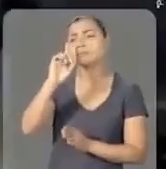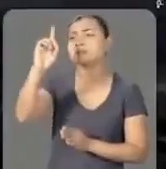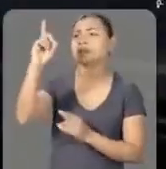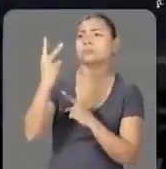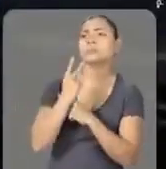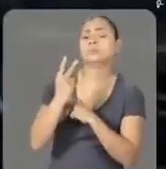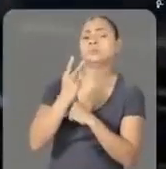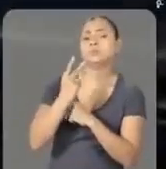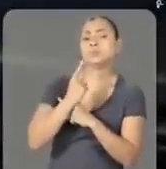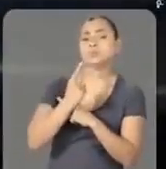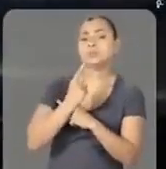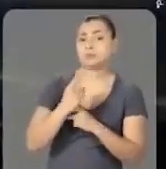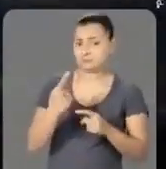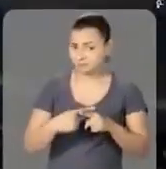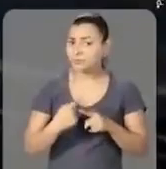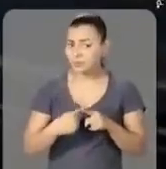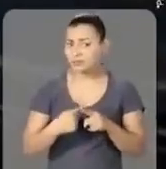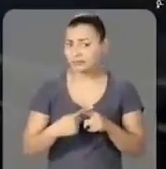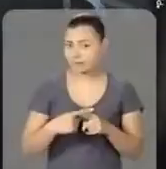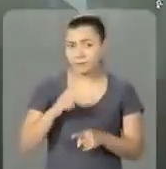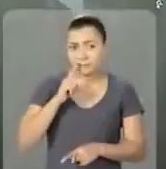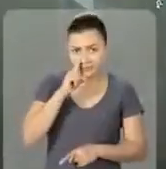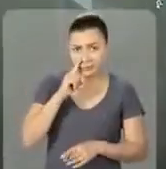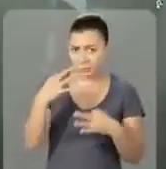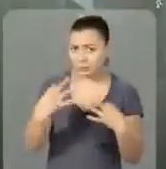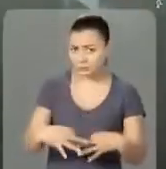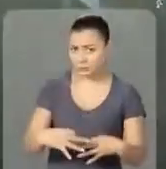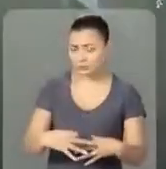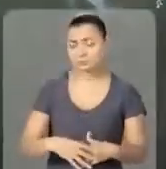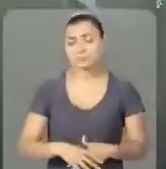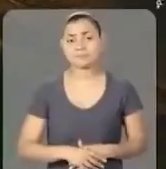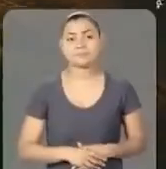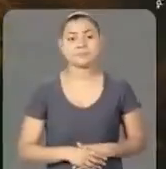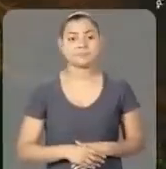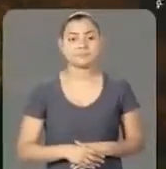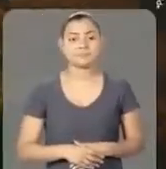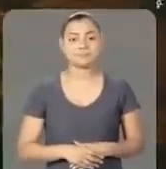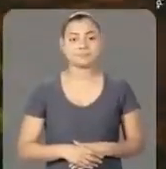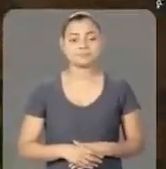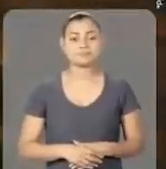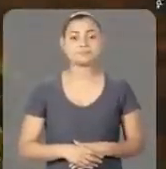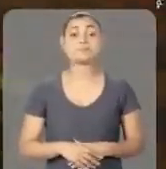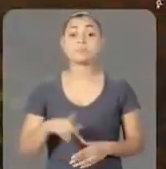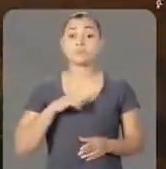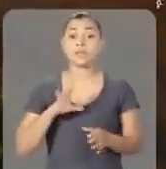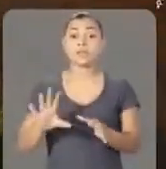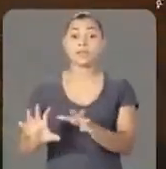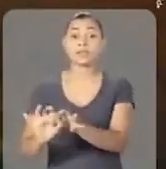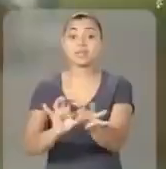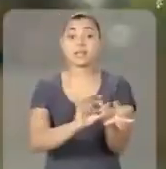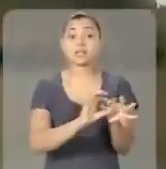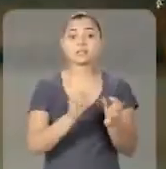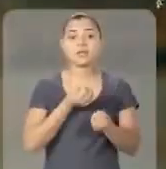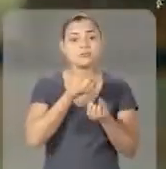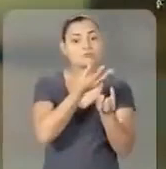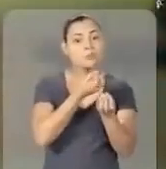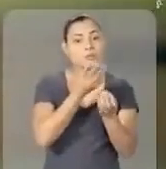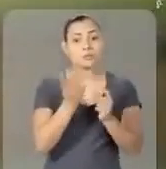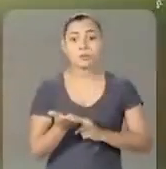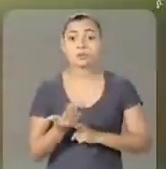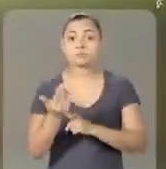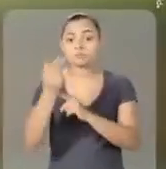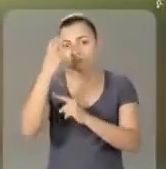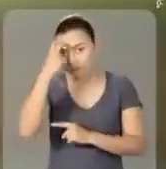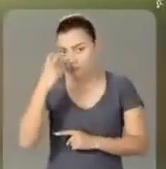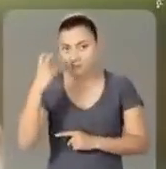Deus que nos proteja, que é perigoso. Além da integração, da informação e